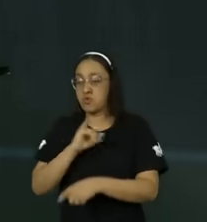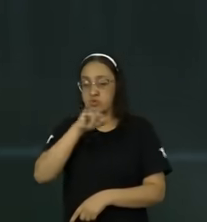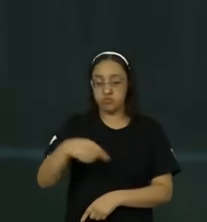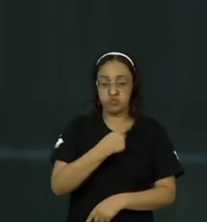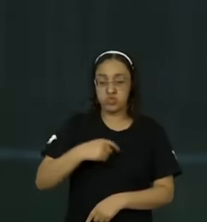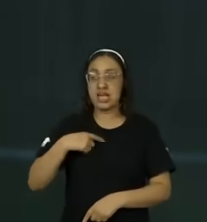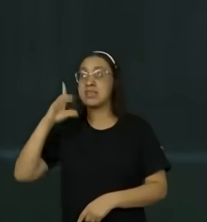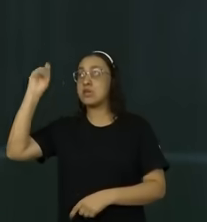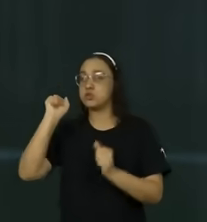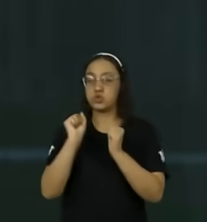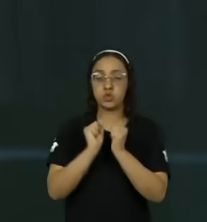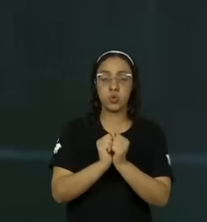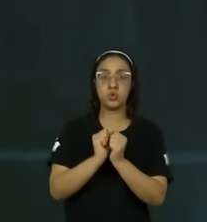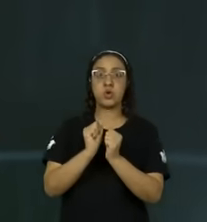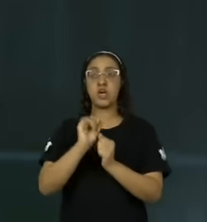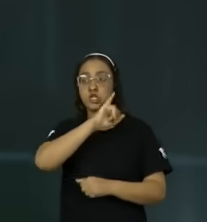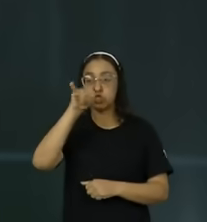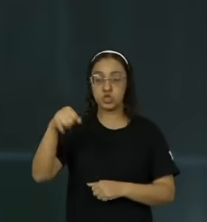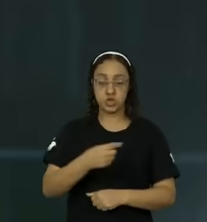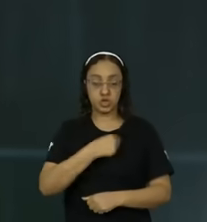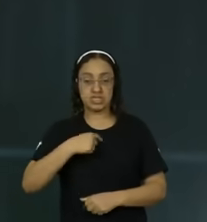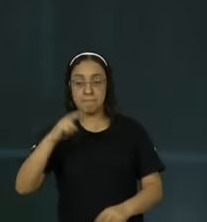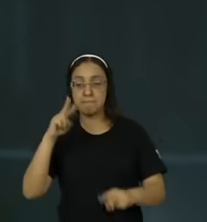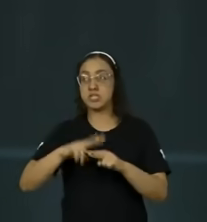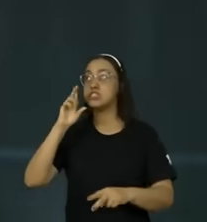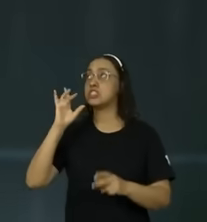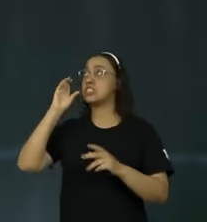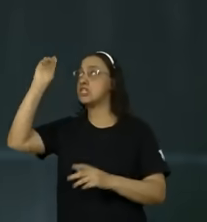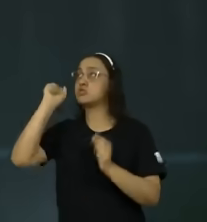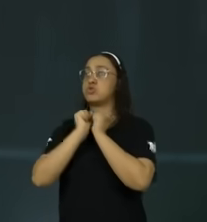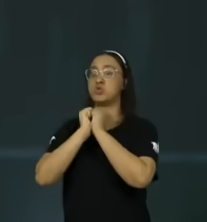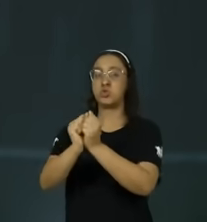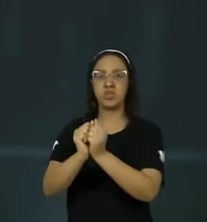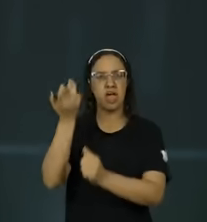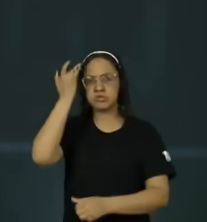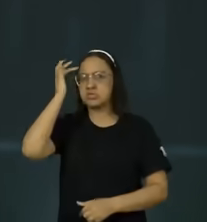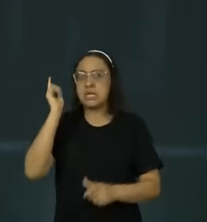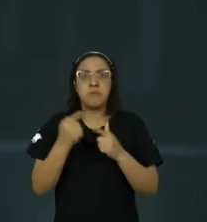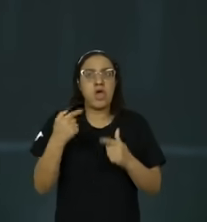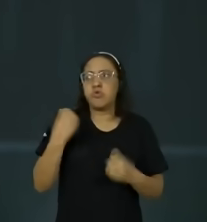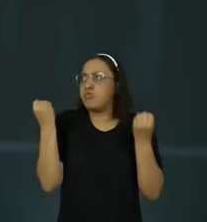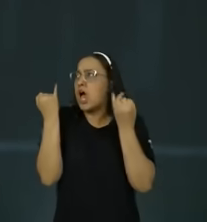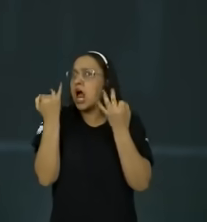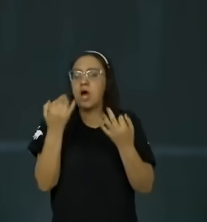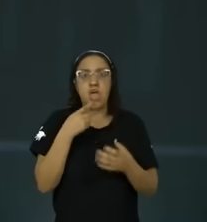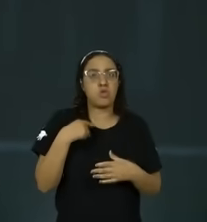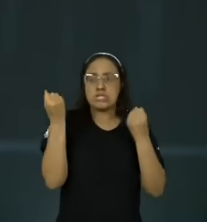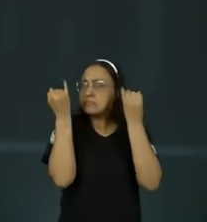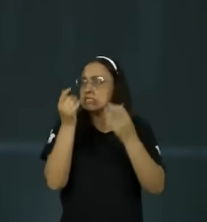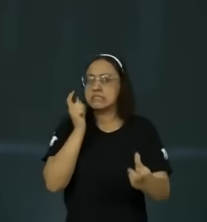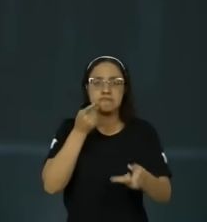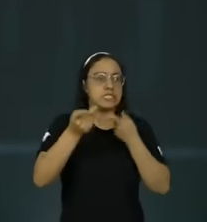lá quando ele sentou no governo do Egito. Eu não sei para quem eu estou pregando, mas Satanás sabe que Deus te deu um sonho, e o ódio